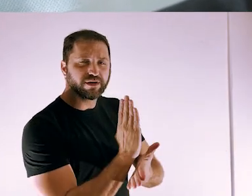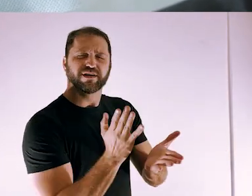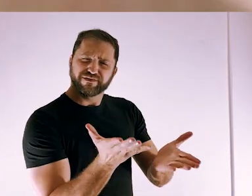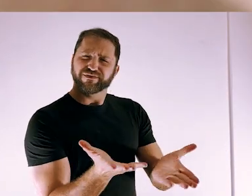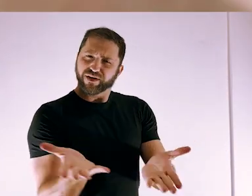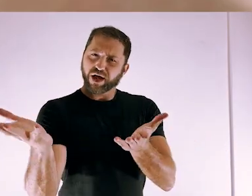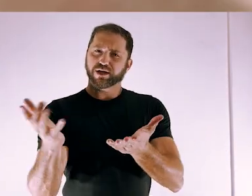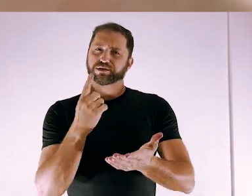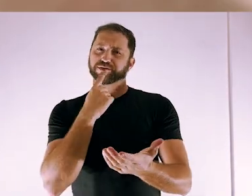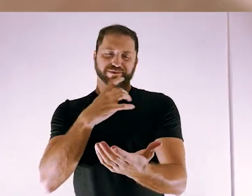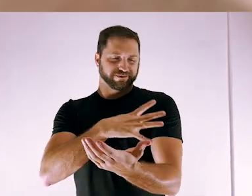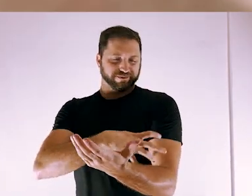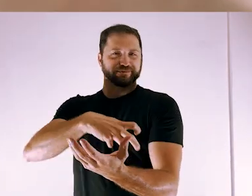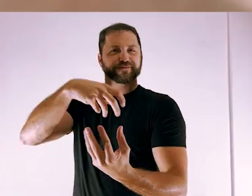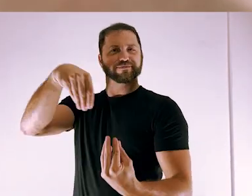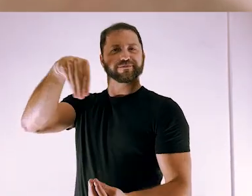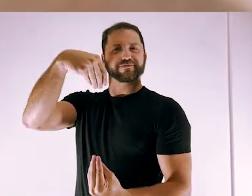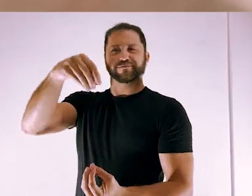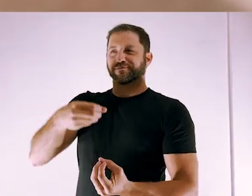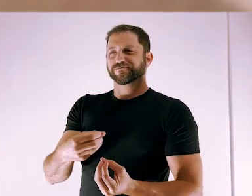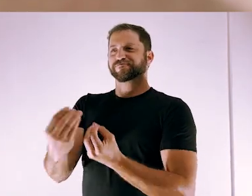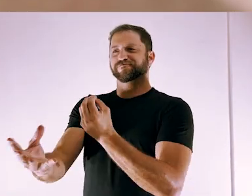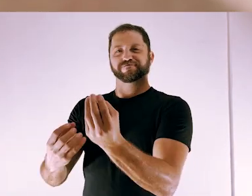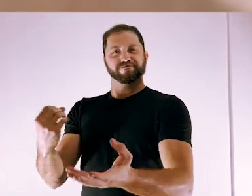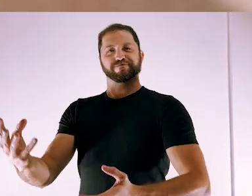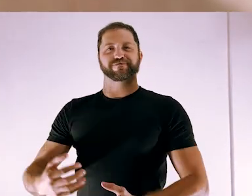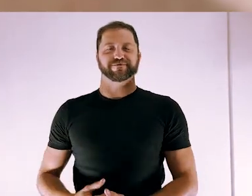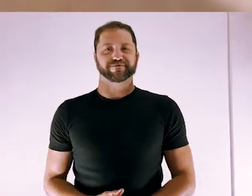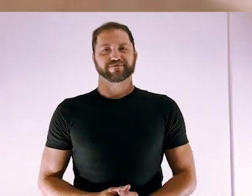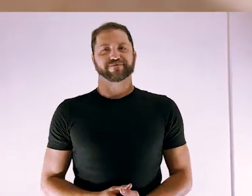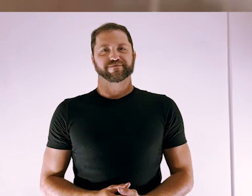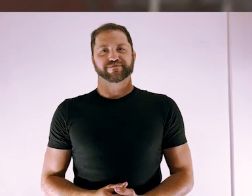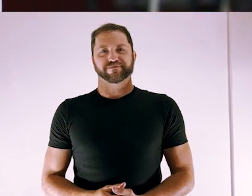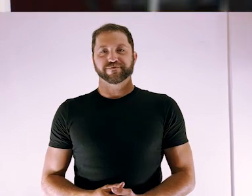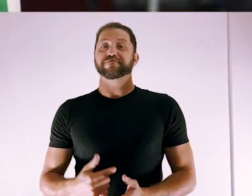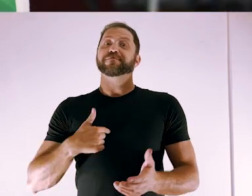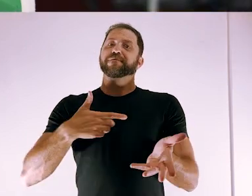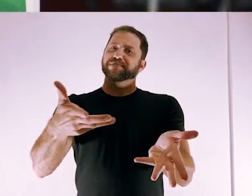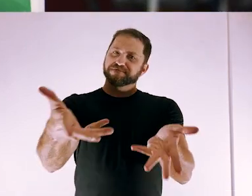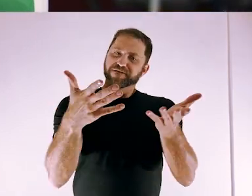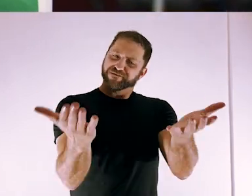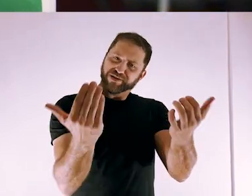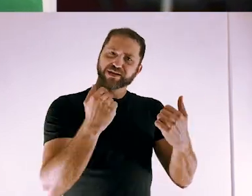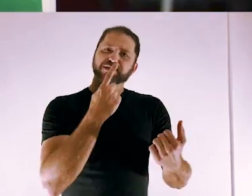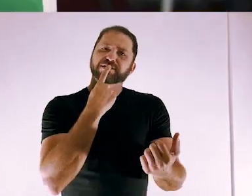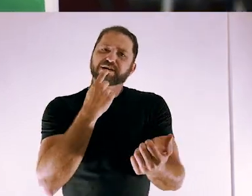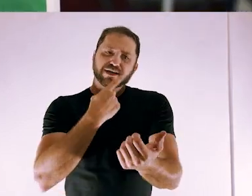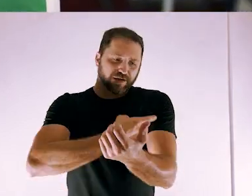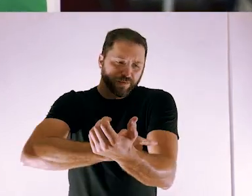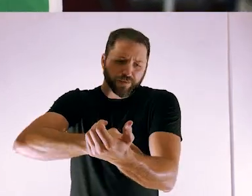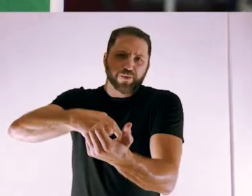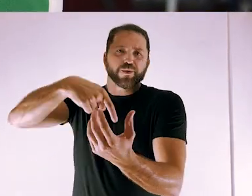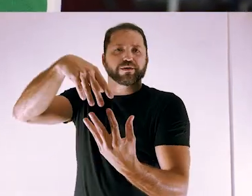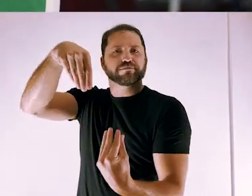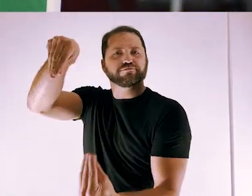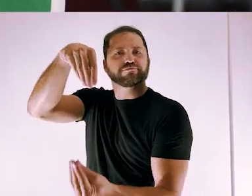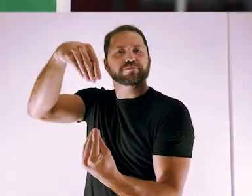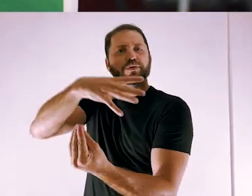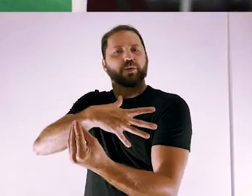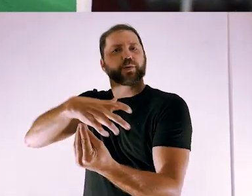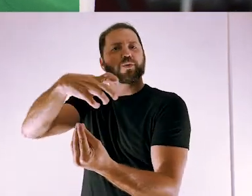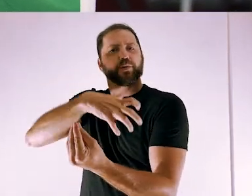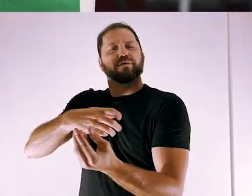doar, não fique de fora. Seja um doador de sangue. Eu convido a todos a doarem sangue, doar sangue